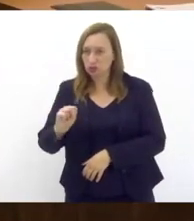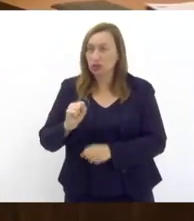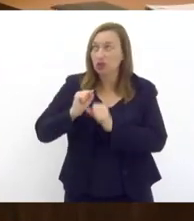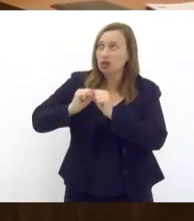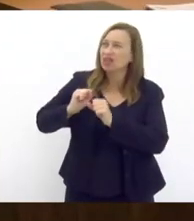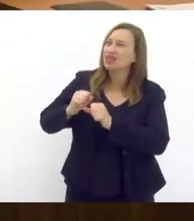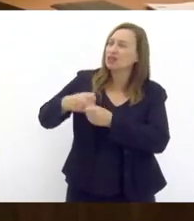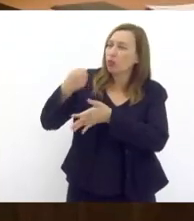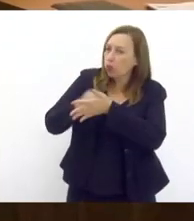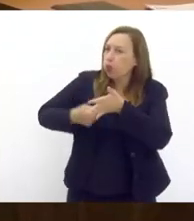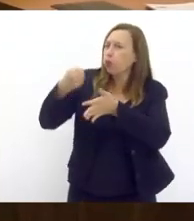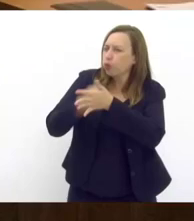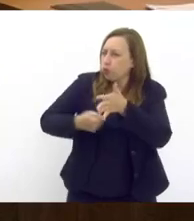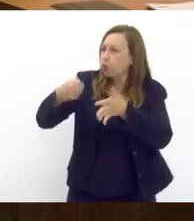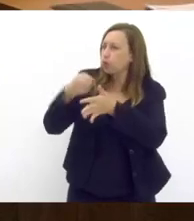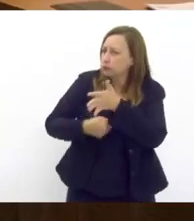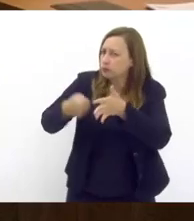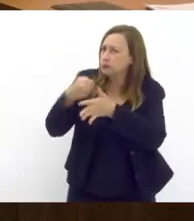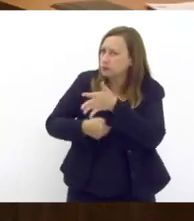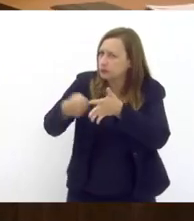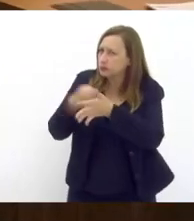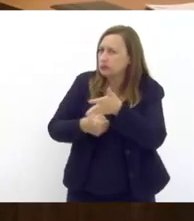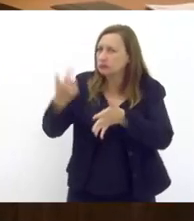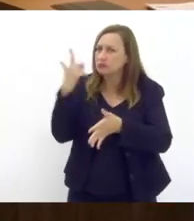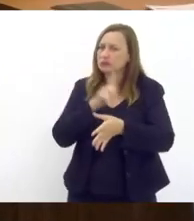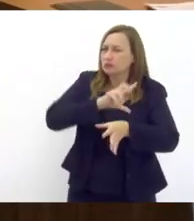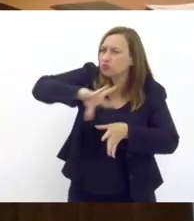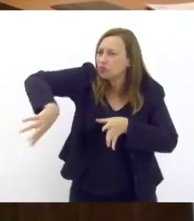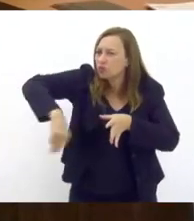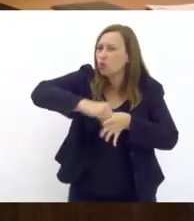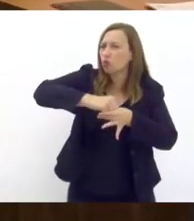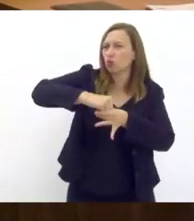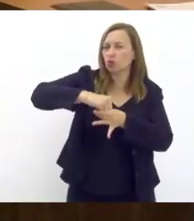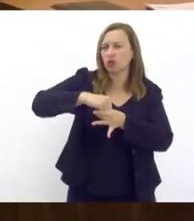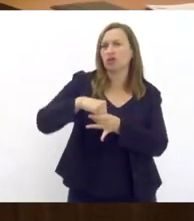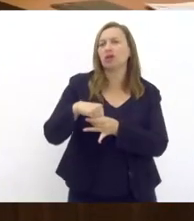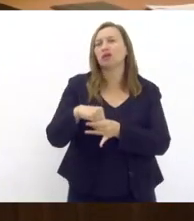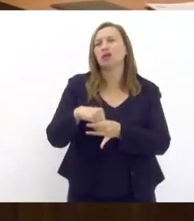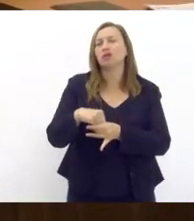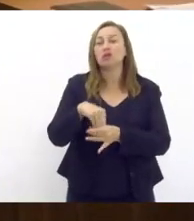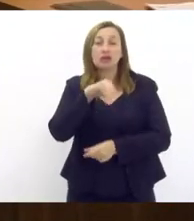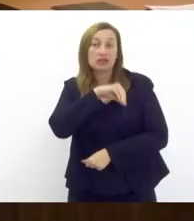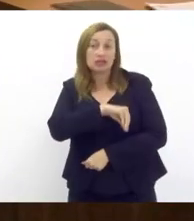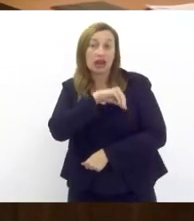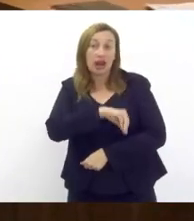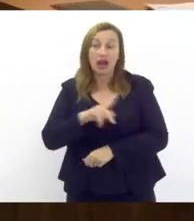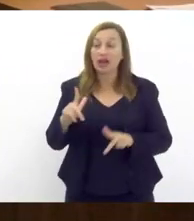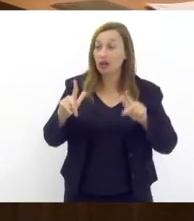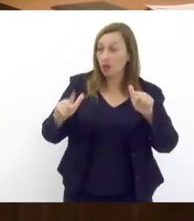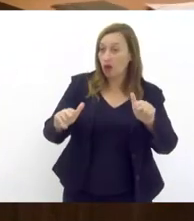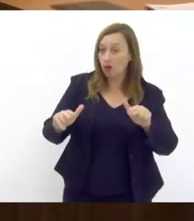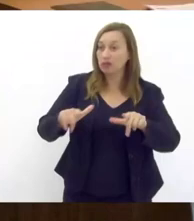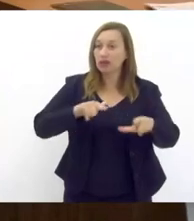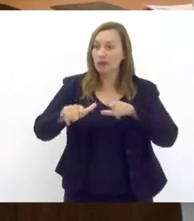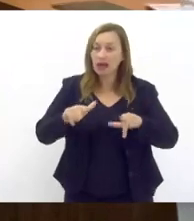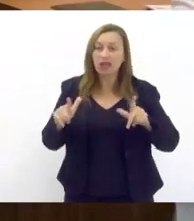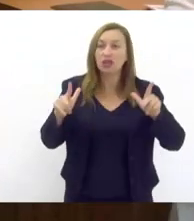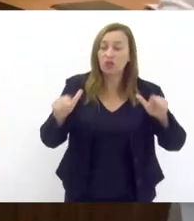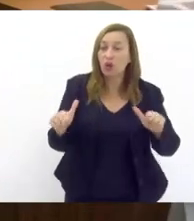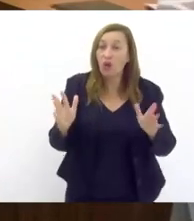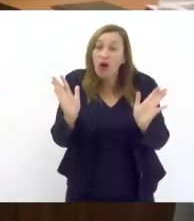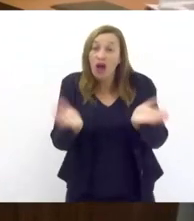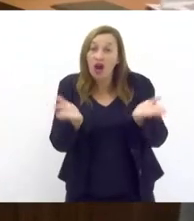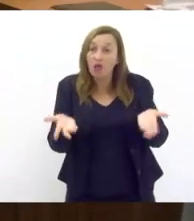muitas tentativas, anos a fio, conseguimos incorporar o salário igual para trabalho igual, que